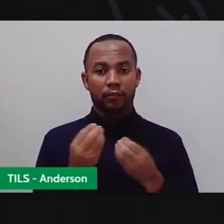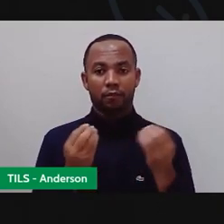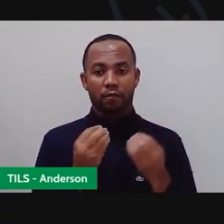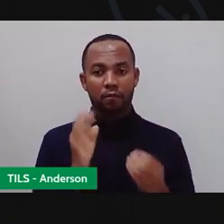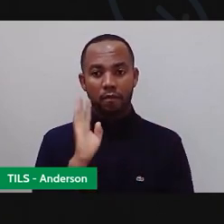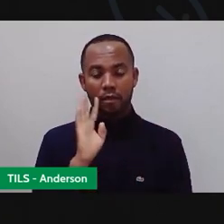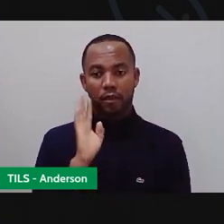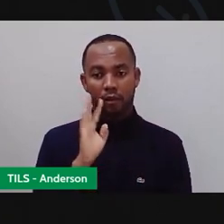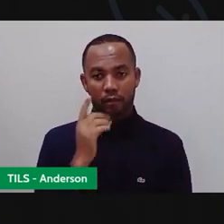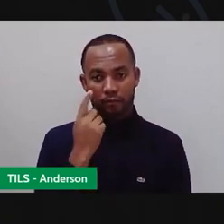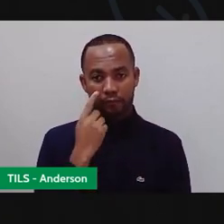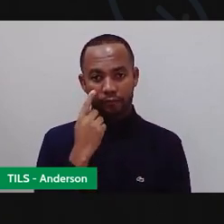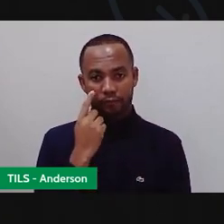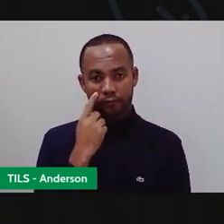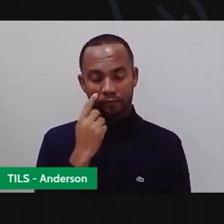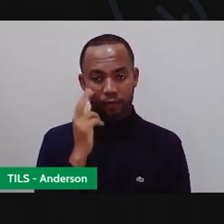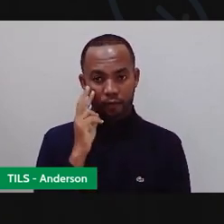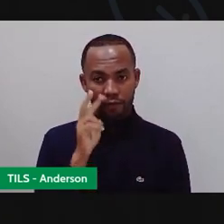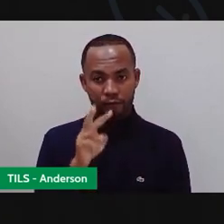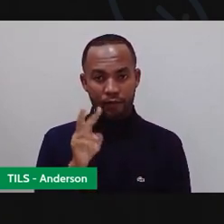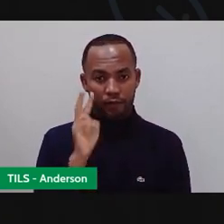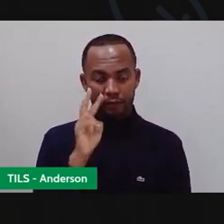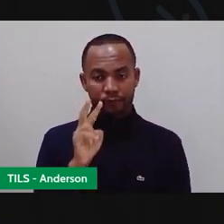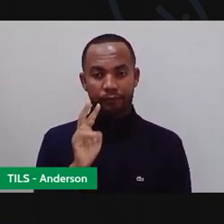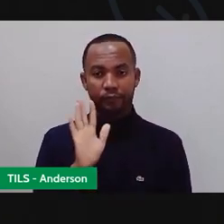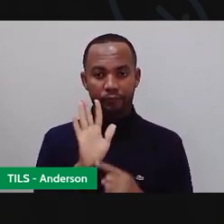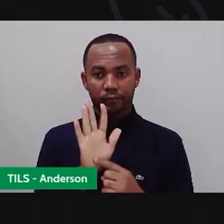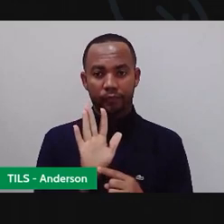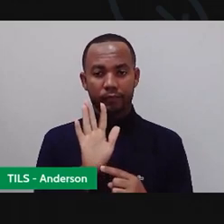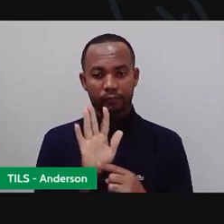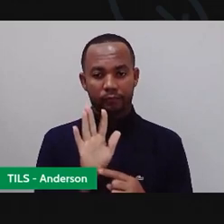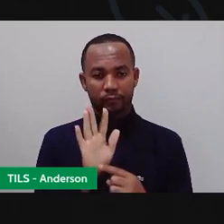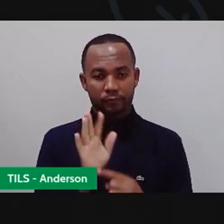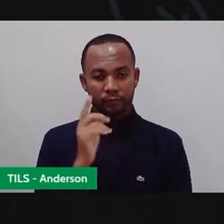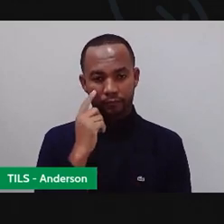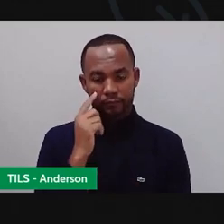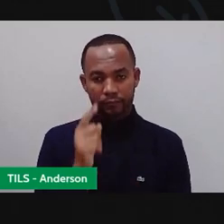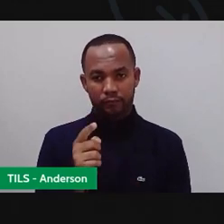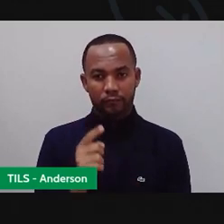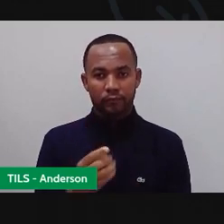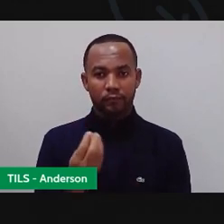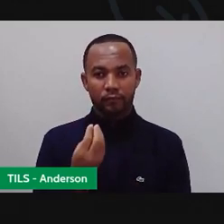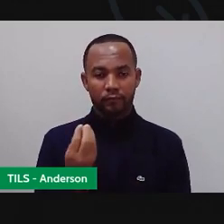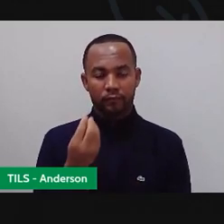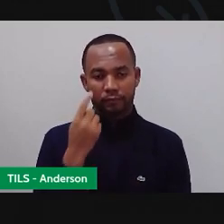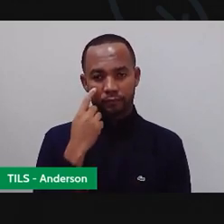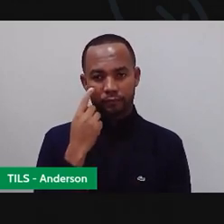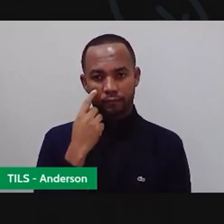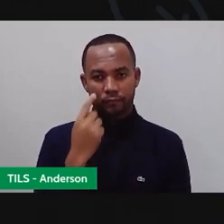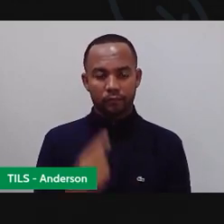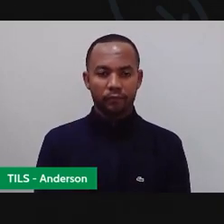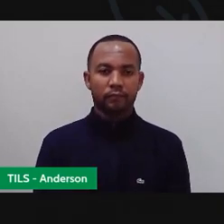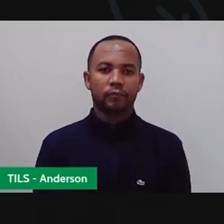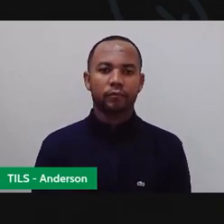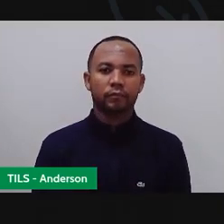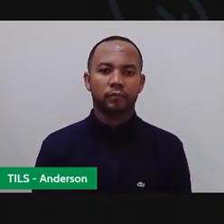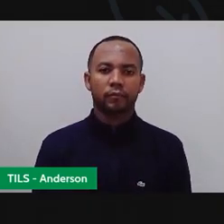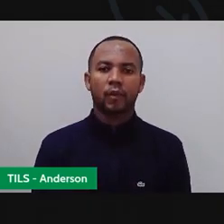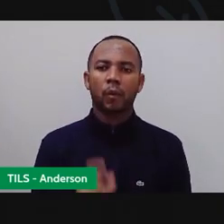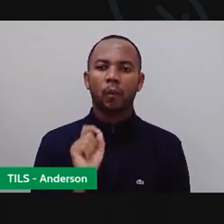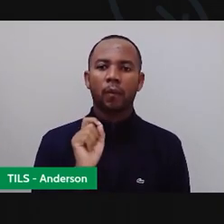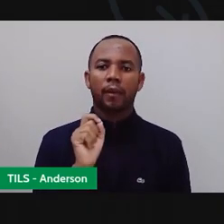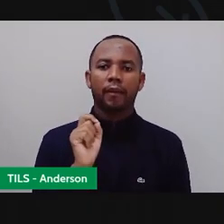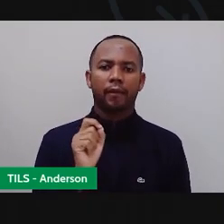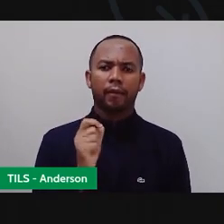para você só deu para ver que vai te mostrar aqui de pertinho ó A lá YouTube isso